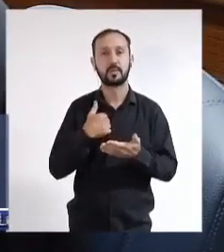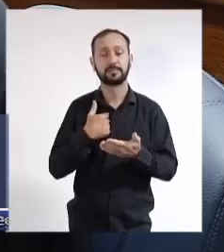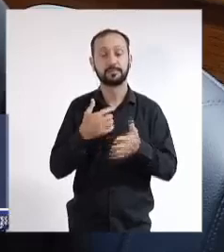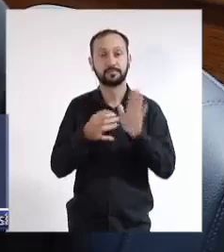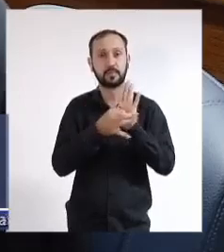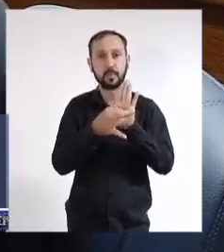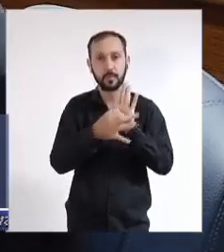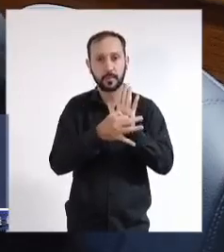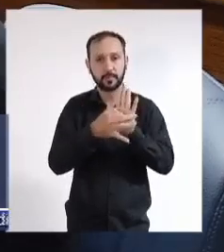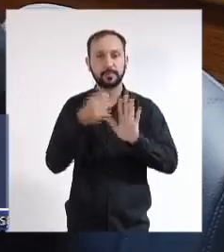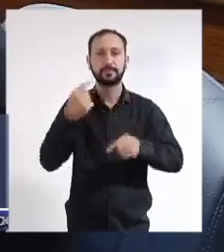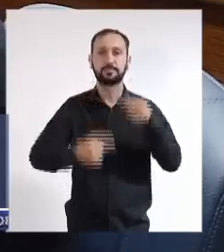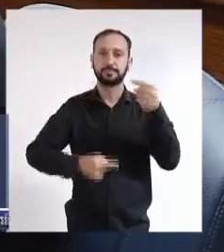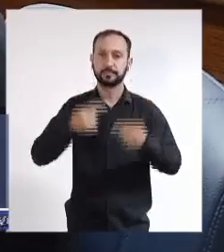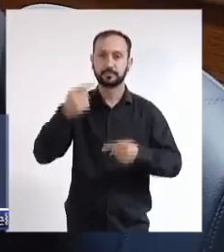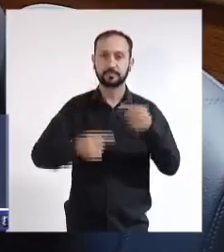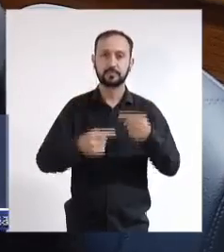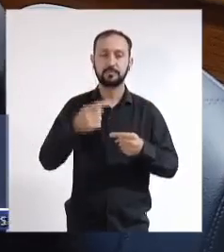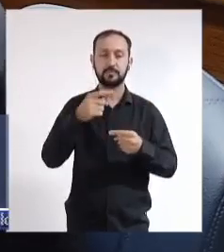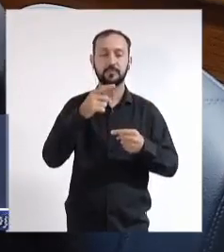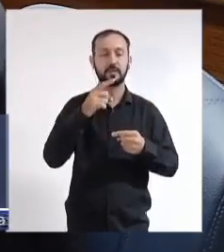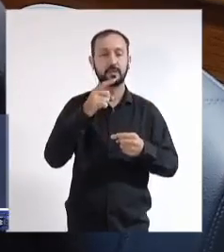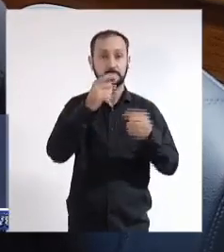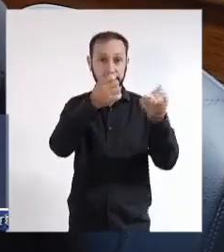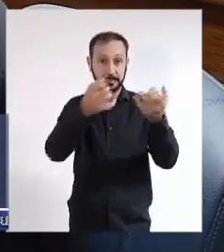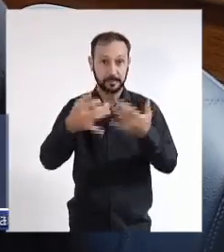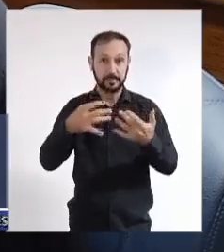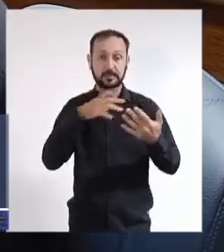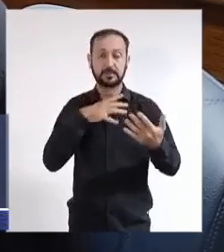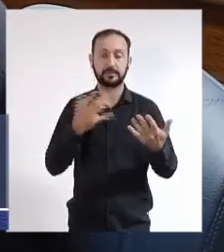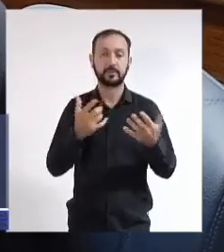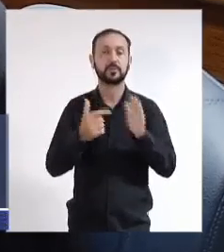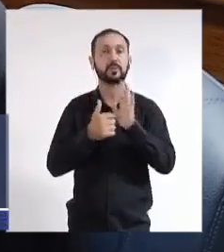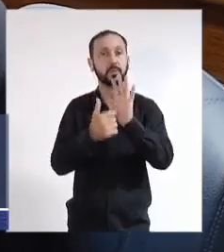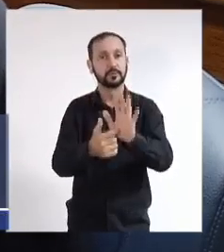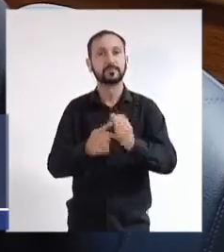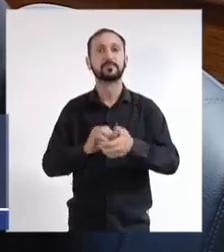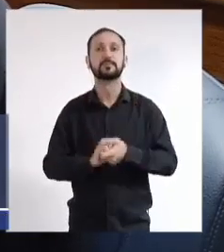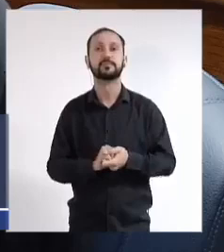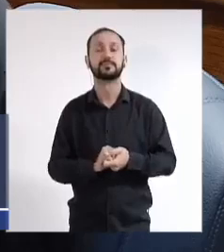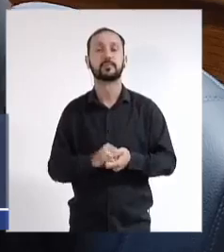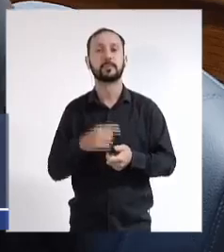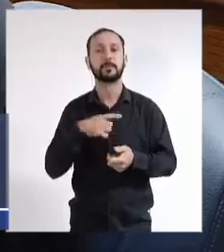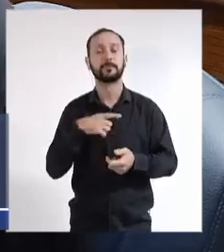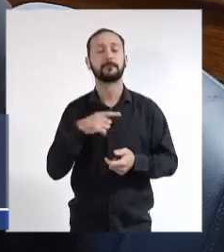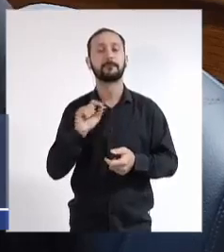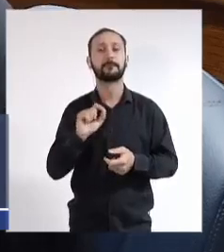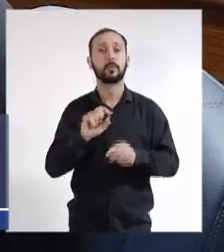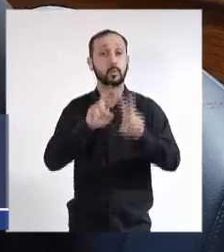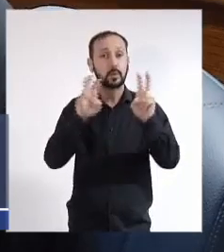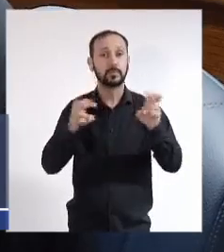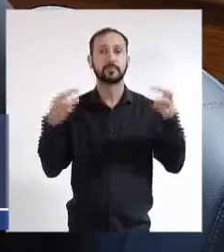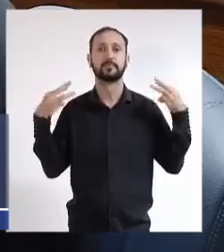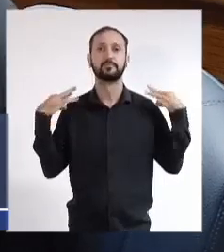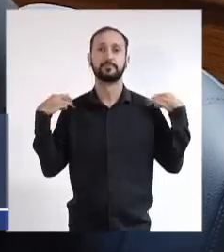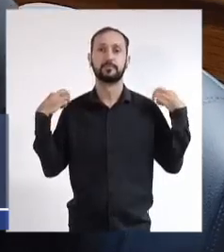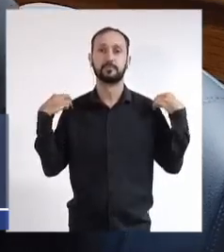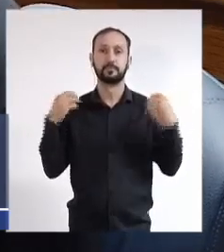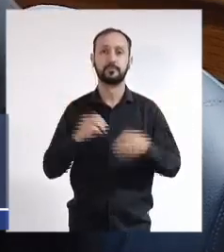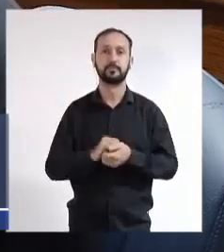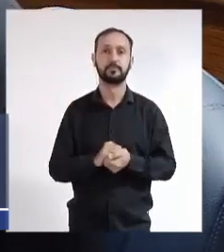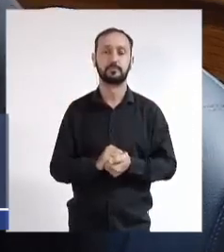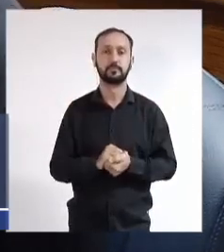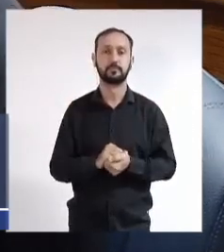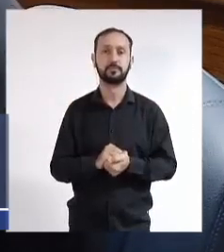propostas e discussão que só falou pra gente pra tá apresentando é tem justamente a ver com o turismo é uma